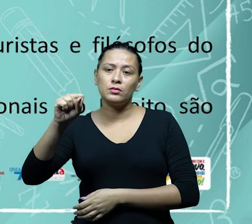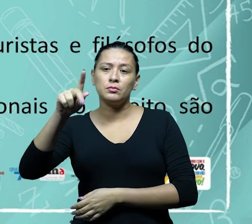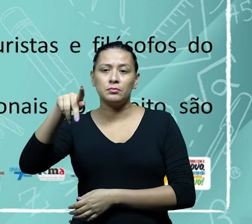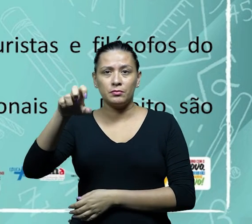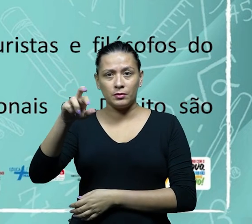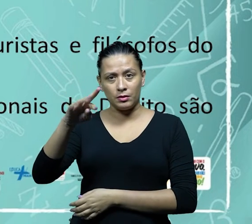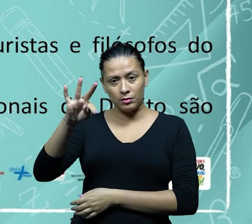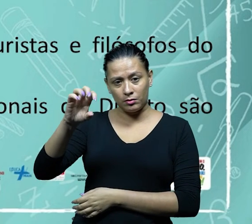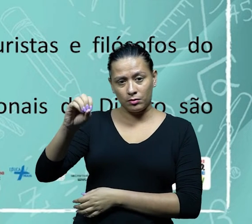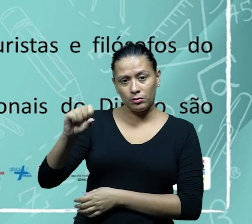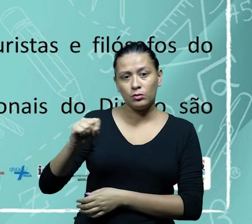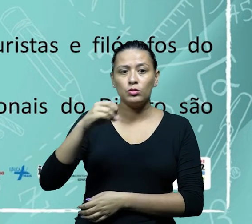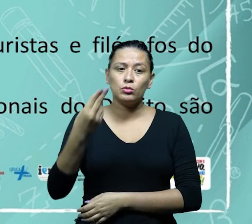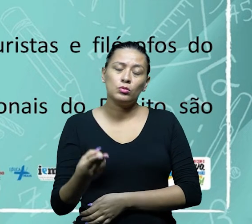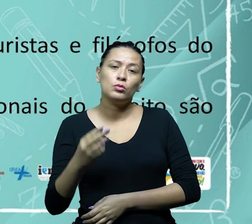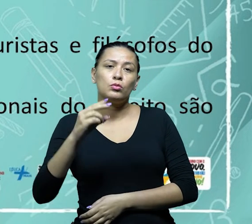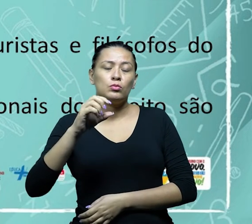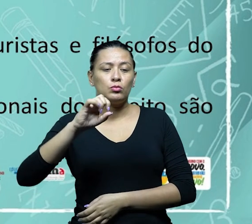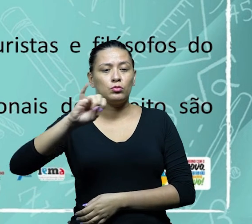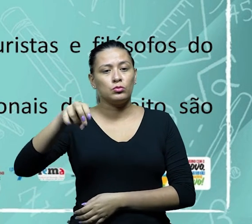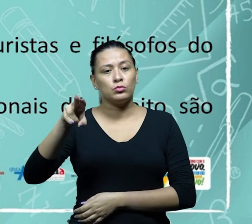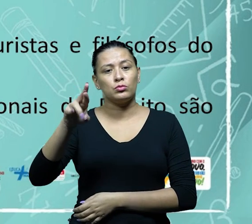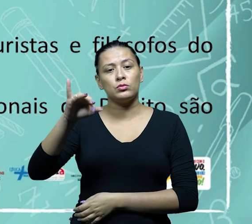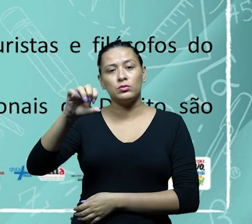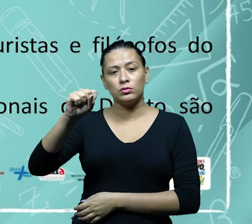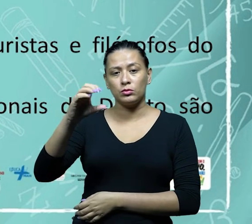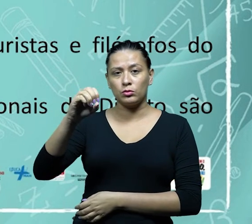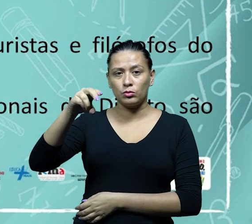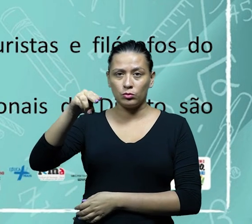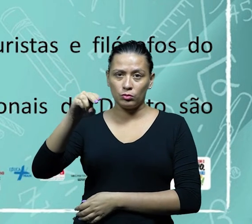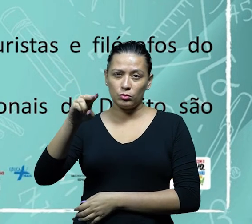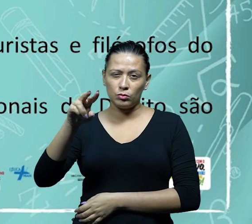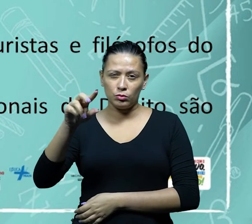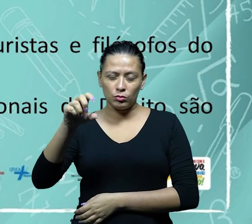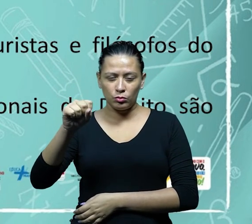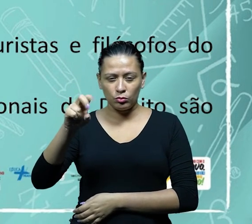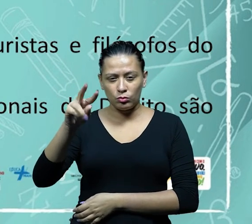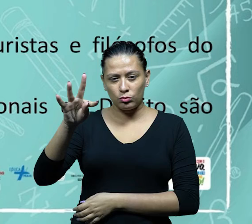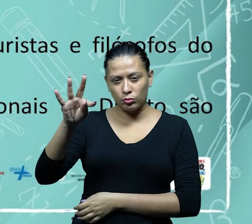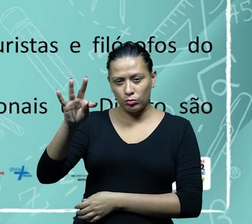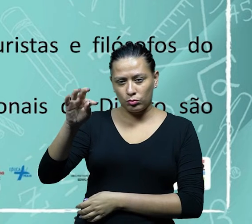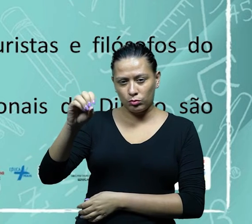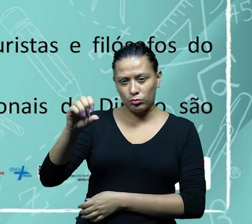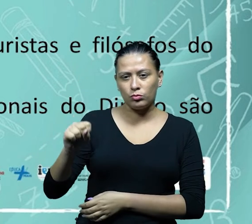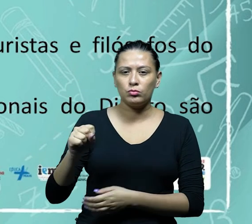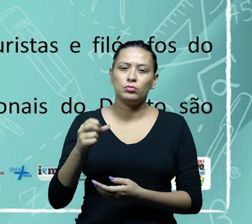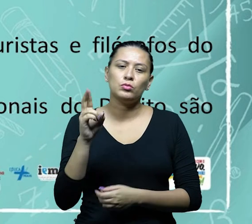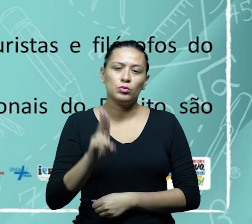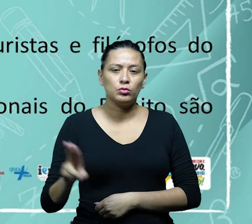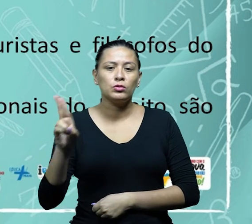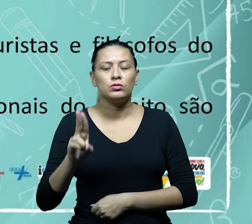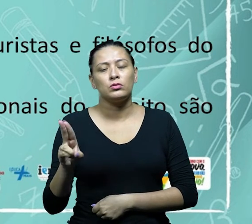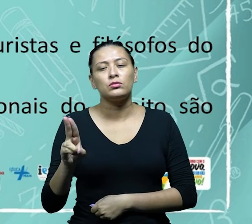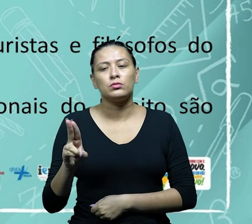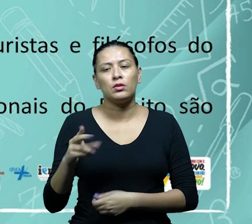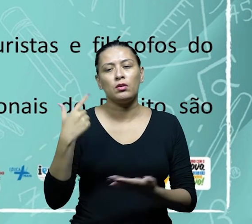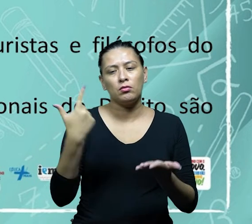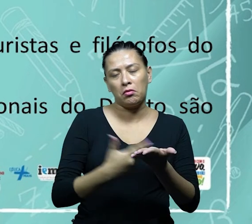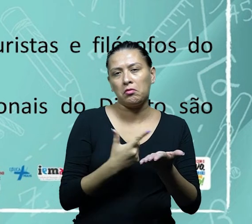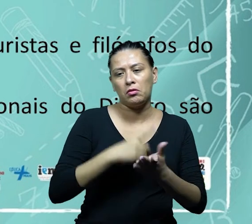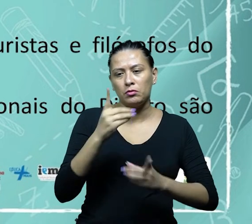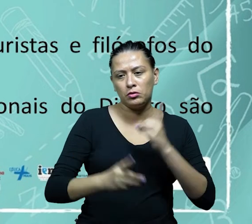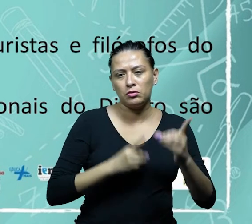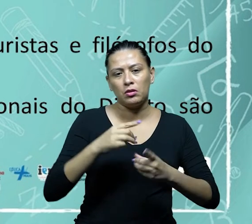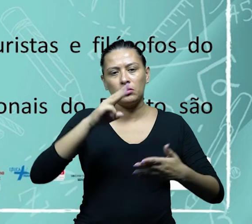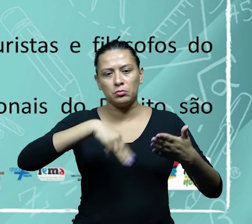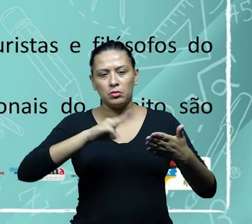jurisconsultos através de tratados livros didáticos monografias e conferências bom a doutrina era um resultado